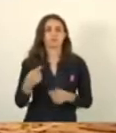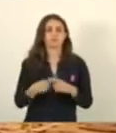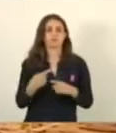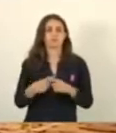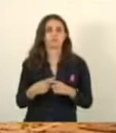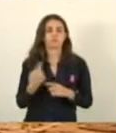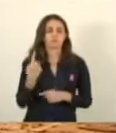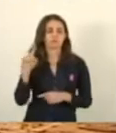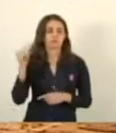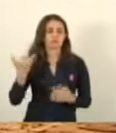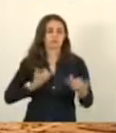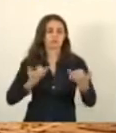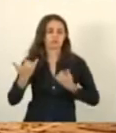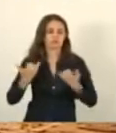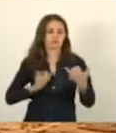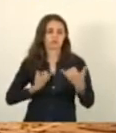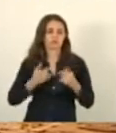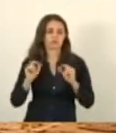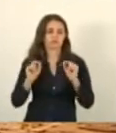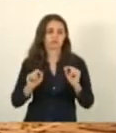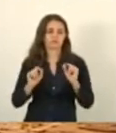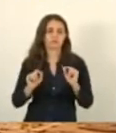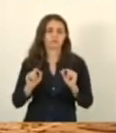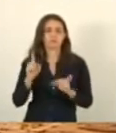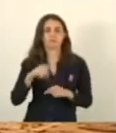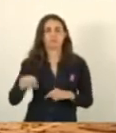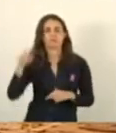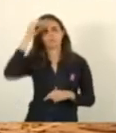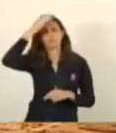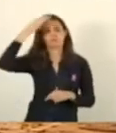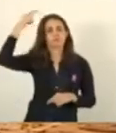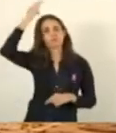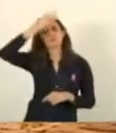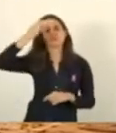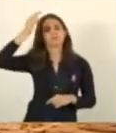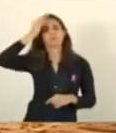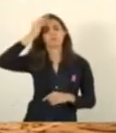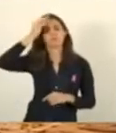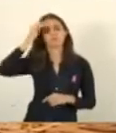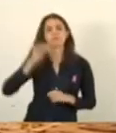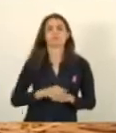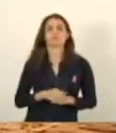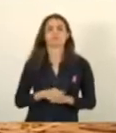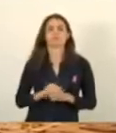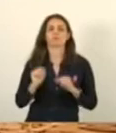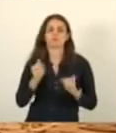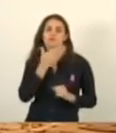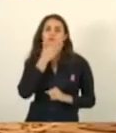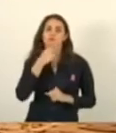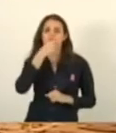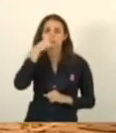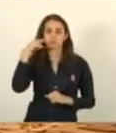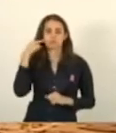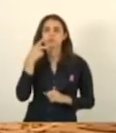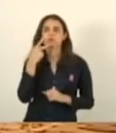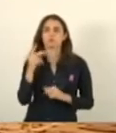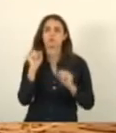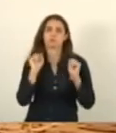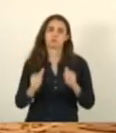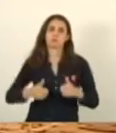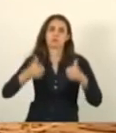a última notícia que nós recebemos, que o Espírito Santo, acho que o capitão pode falar melhor sobre isso,